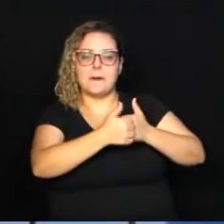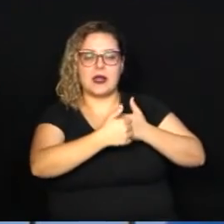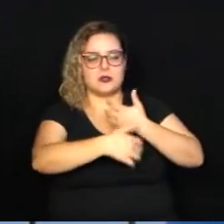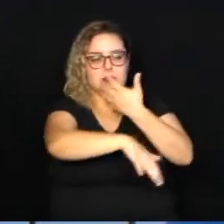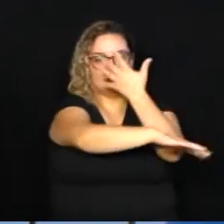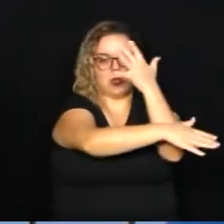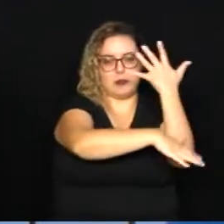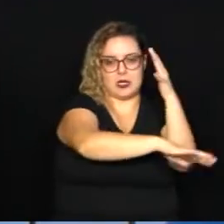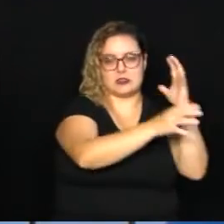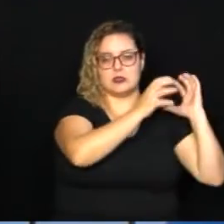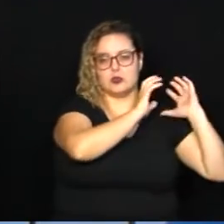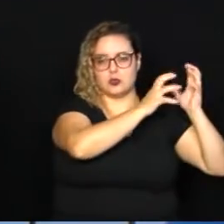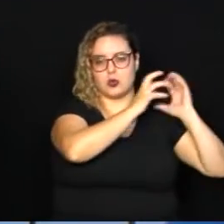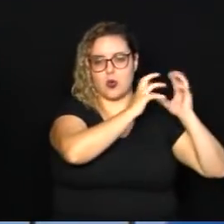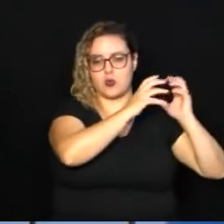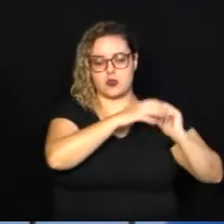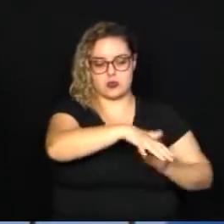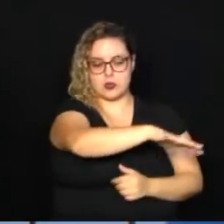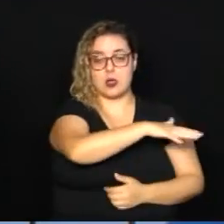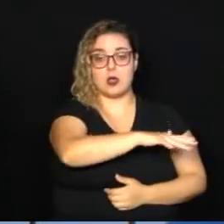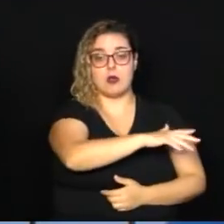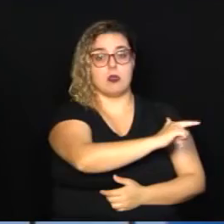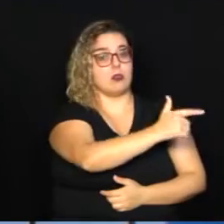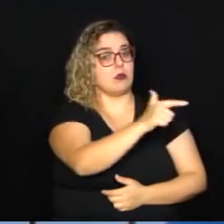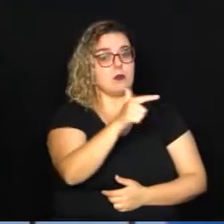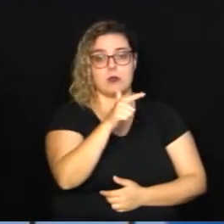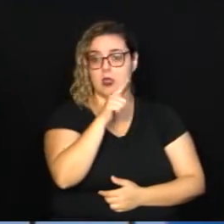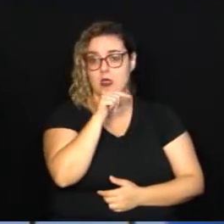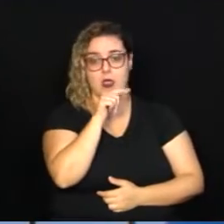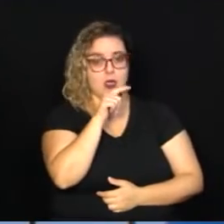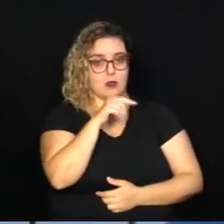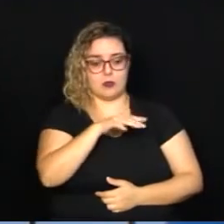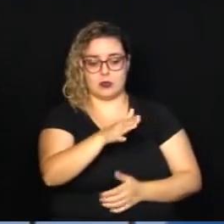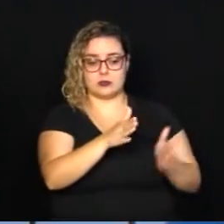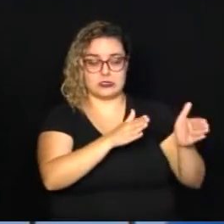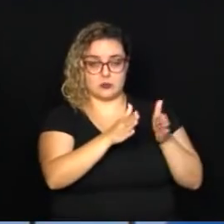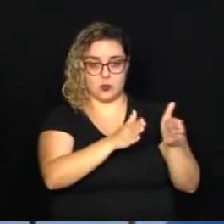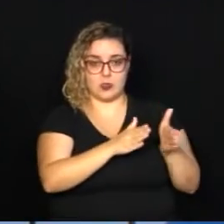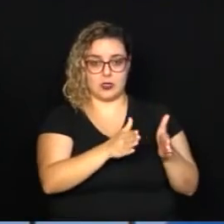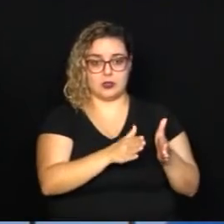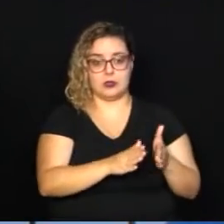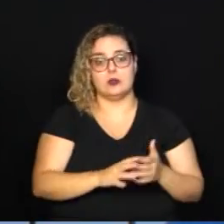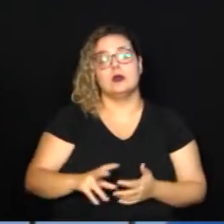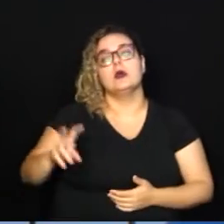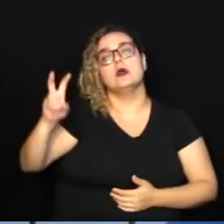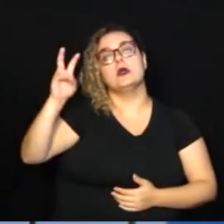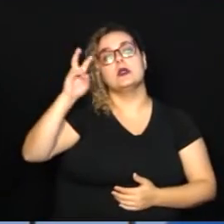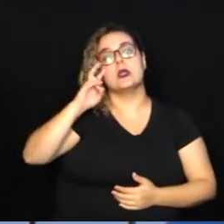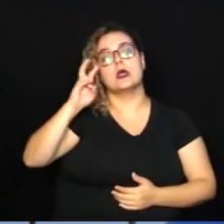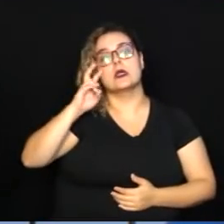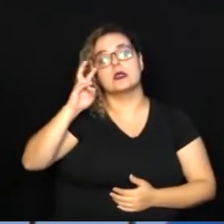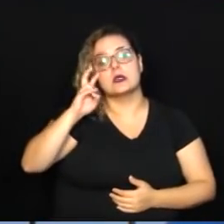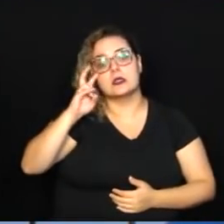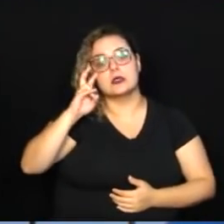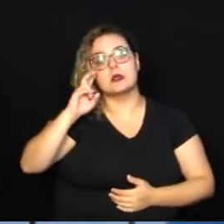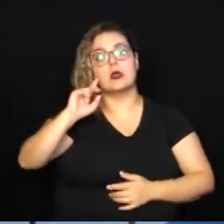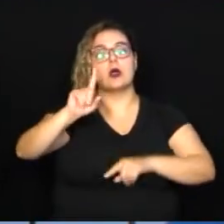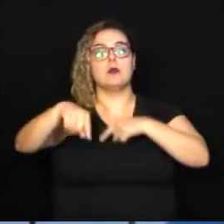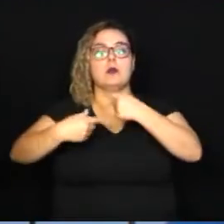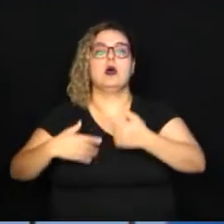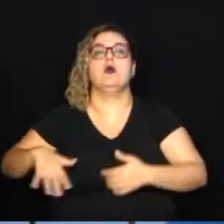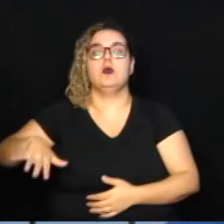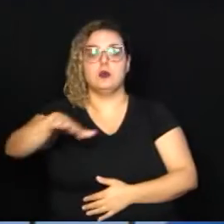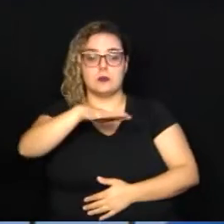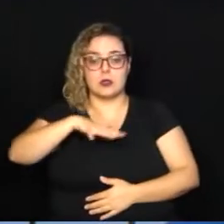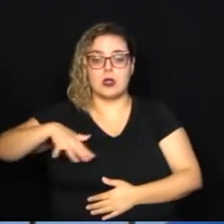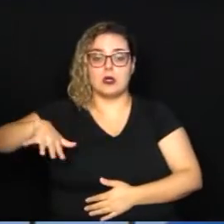naquela região. Ficará sem água nesse período. E já na quinta-feira é uma outra região da